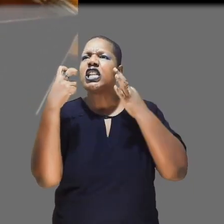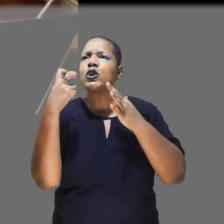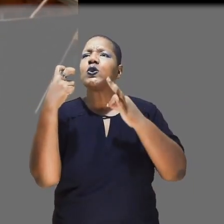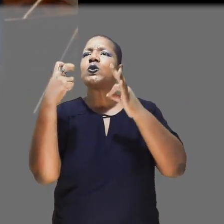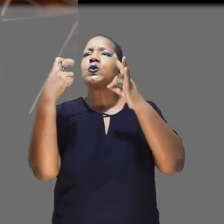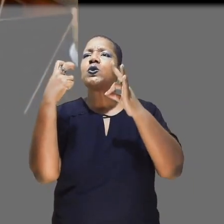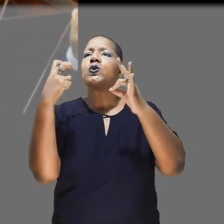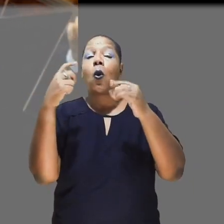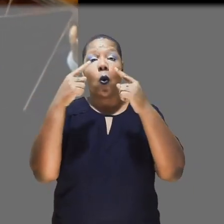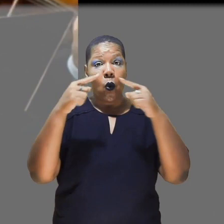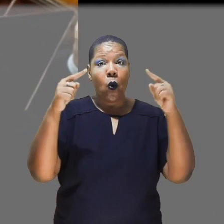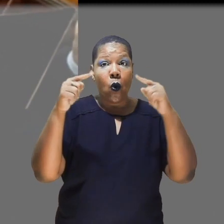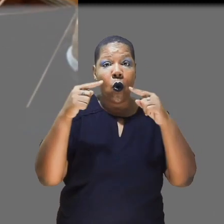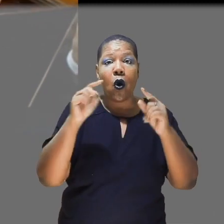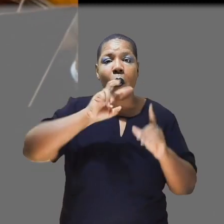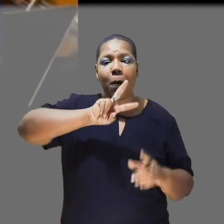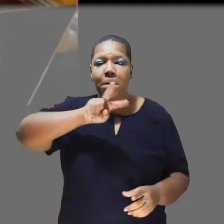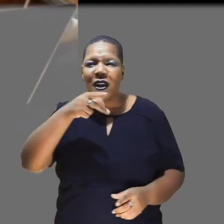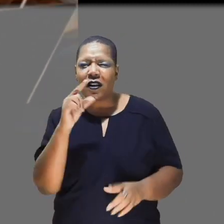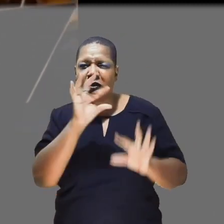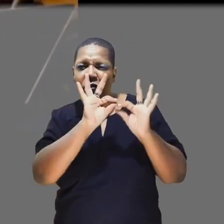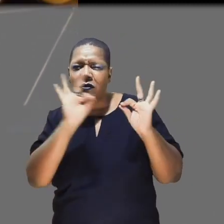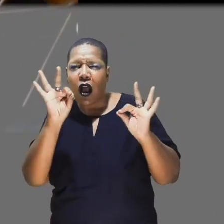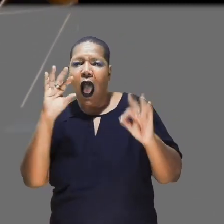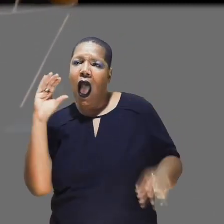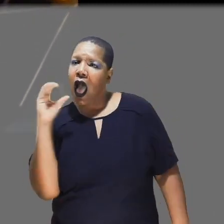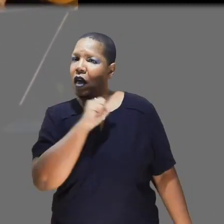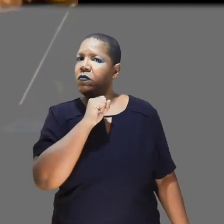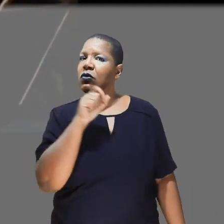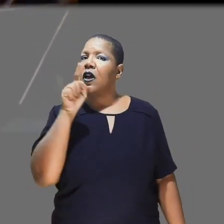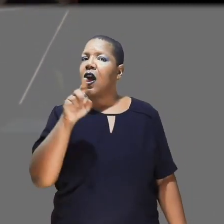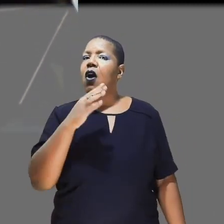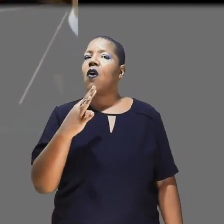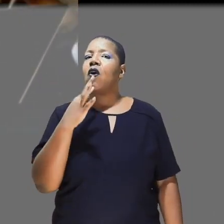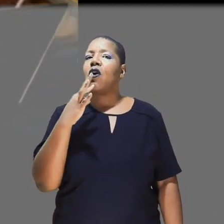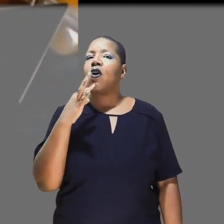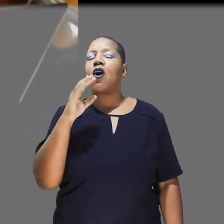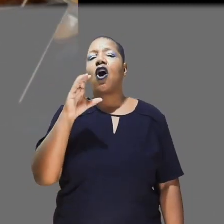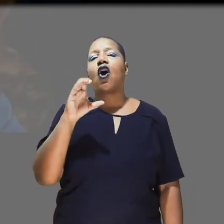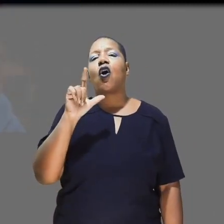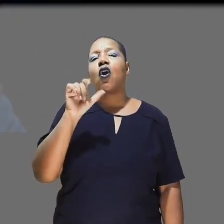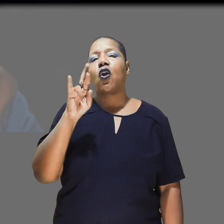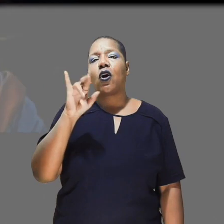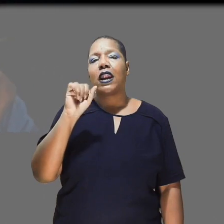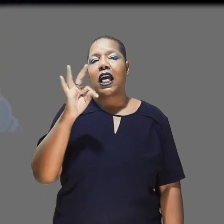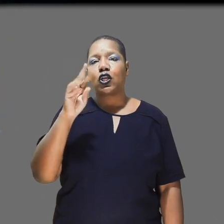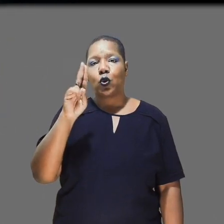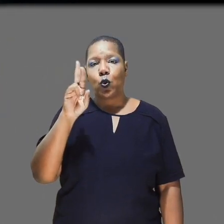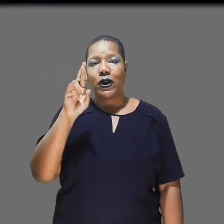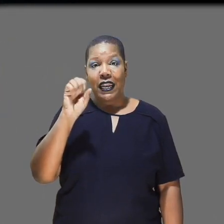sustentadas, ornamentos ou passagens melismáticas muito ágeis, conhecidas como coloraturas,